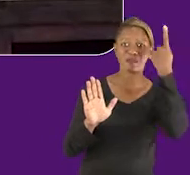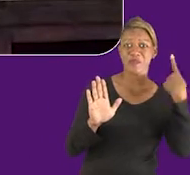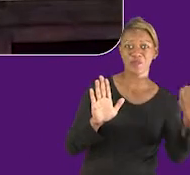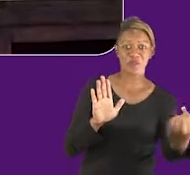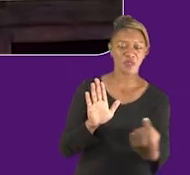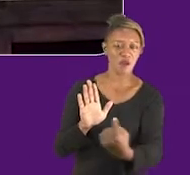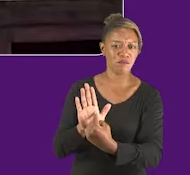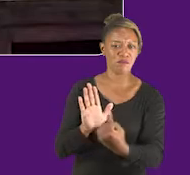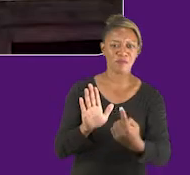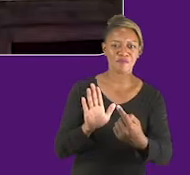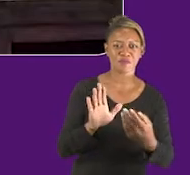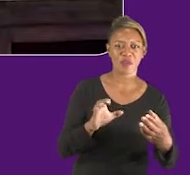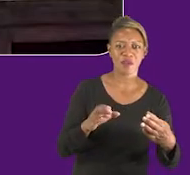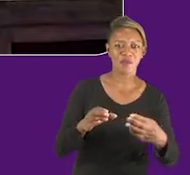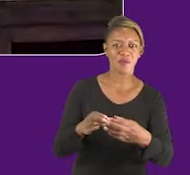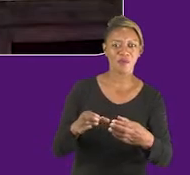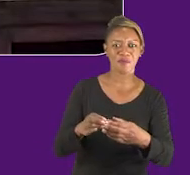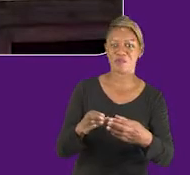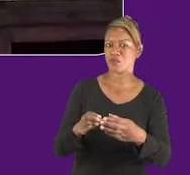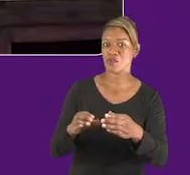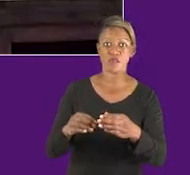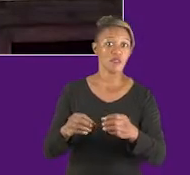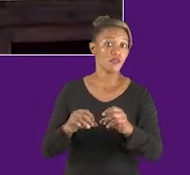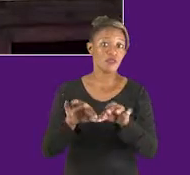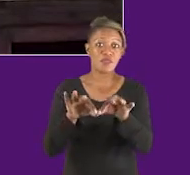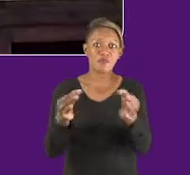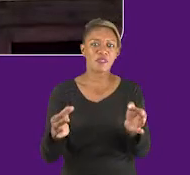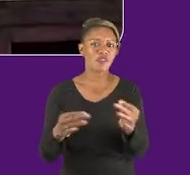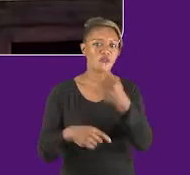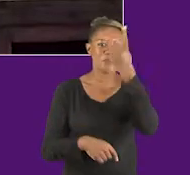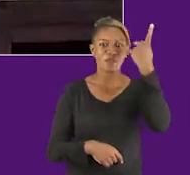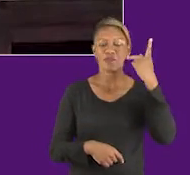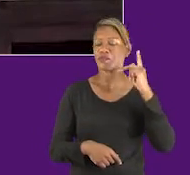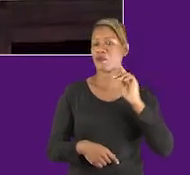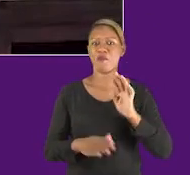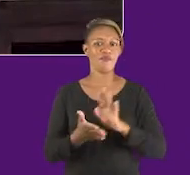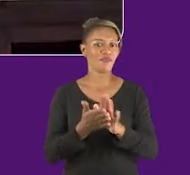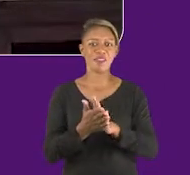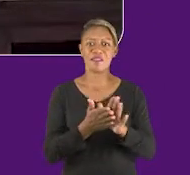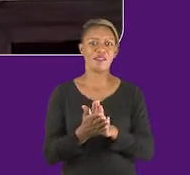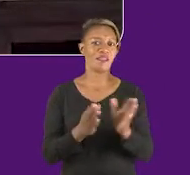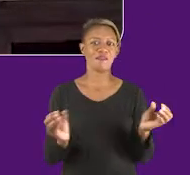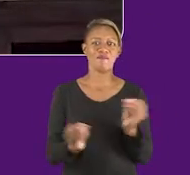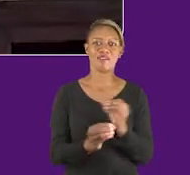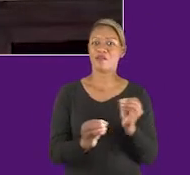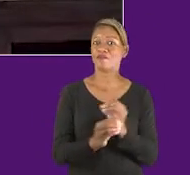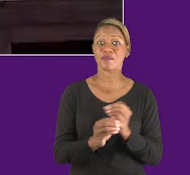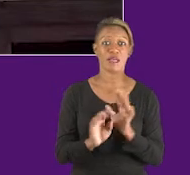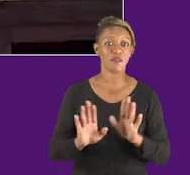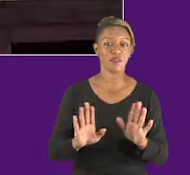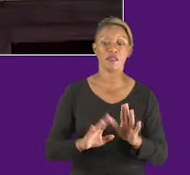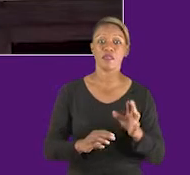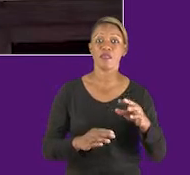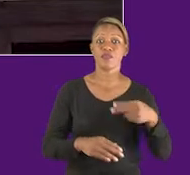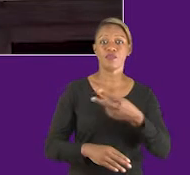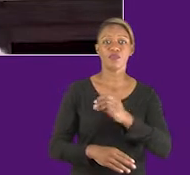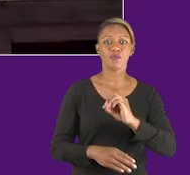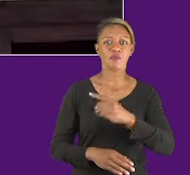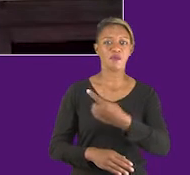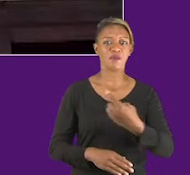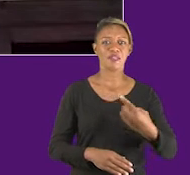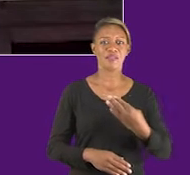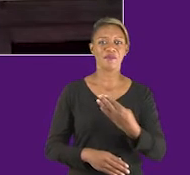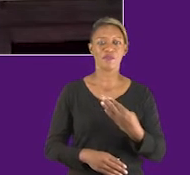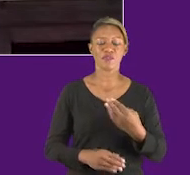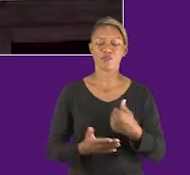gente pensar numa solução e não é para pessoa a gente não tá fazendo nada digamos assim né Então a partir de 2014 a gente